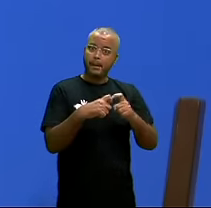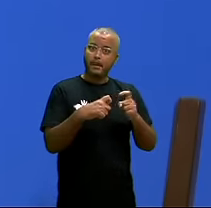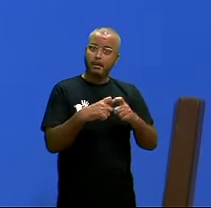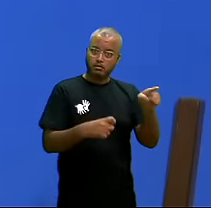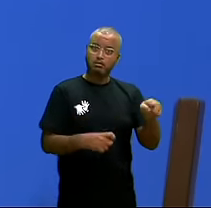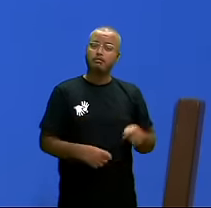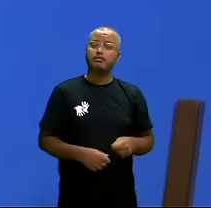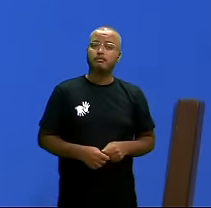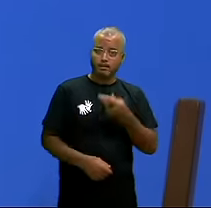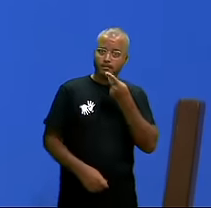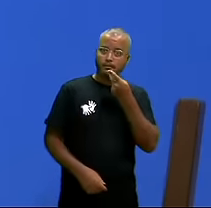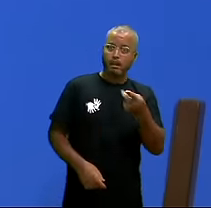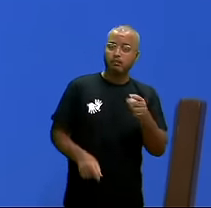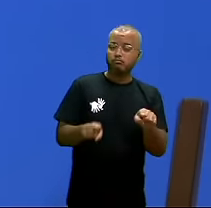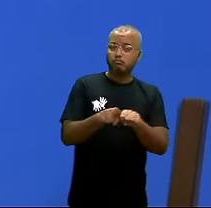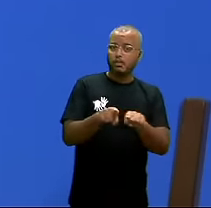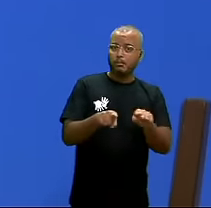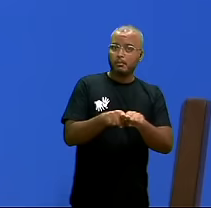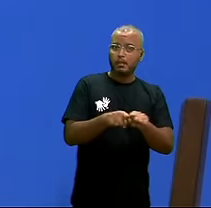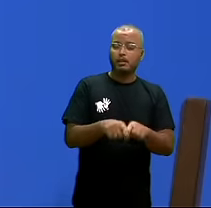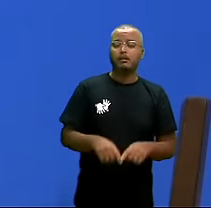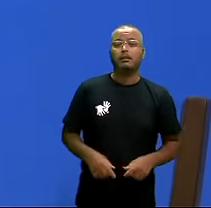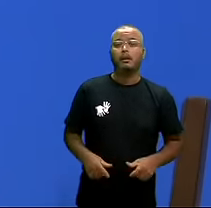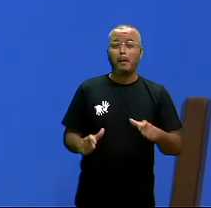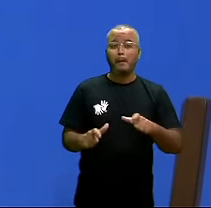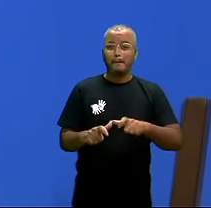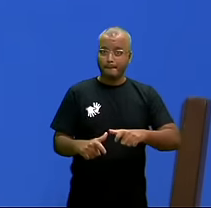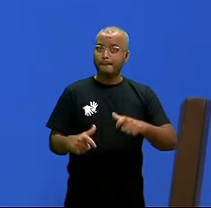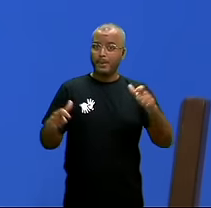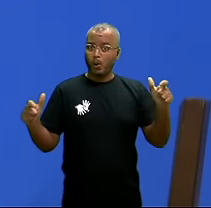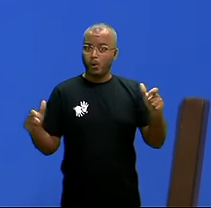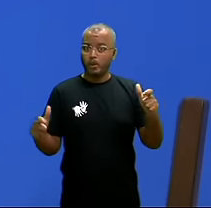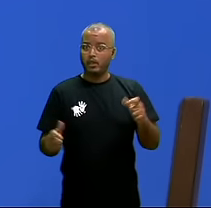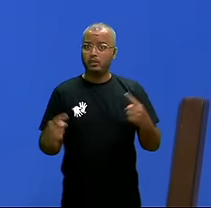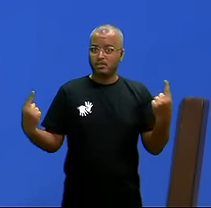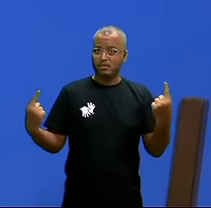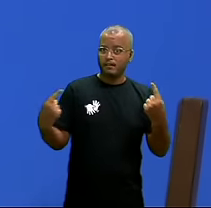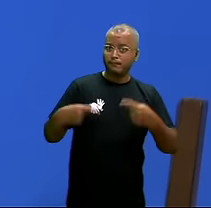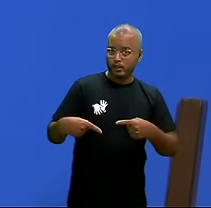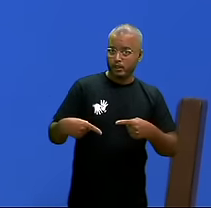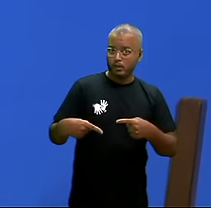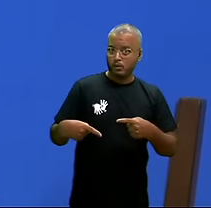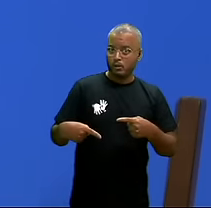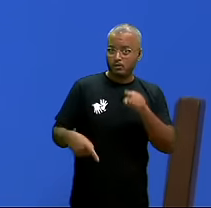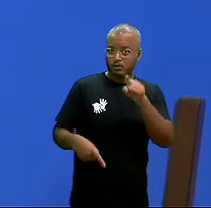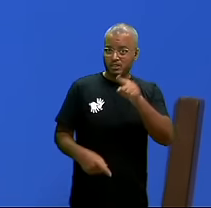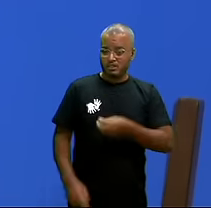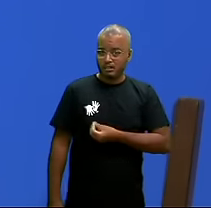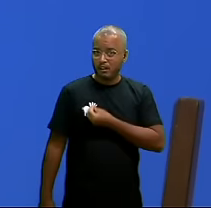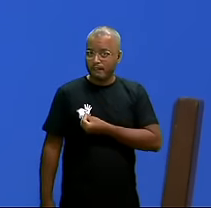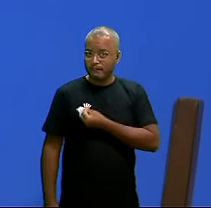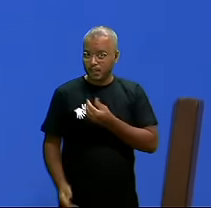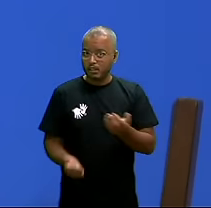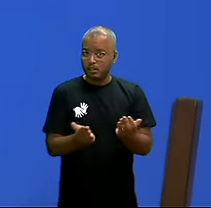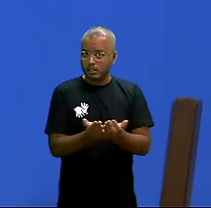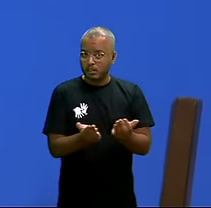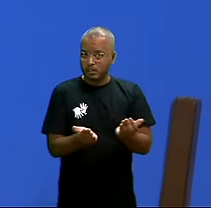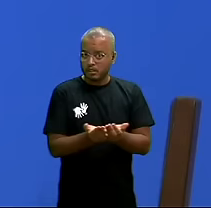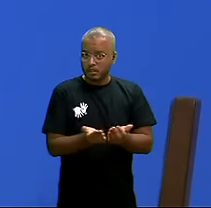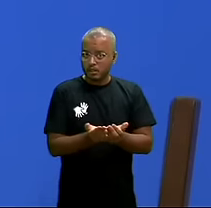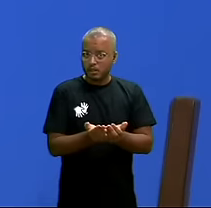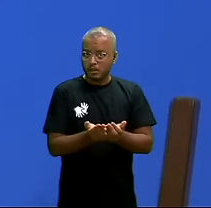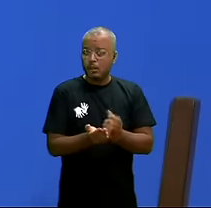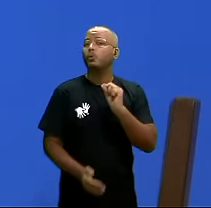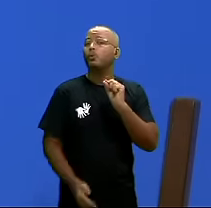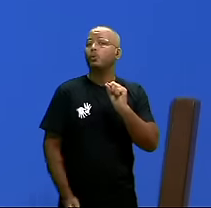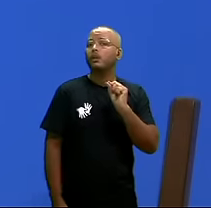cristão, escuta o que eu vou te dizer. A maioria dos desafios que você vai ter que manter como cristão, escuta, é manter uma chama